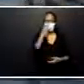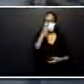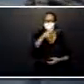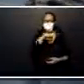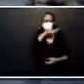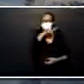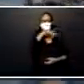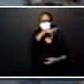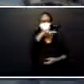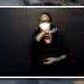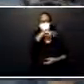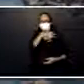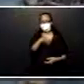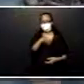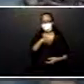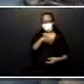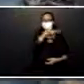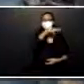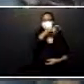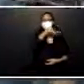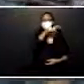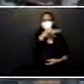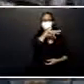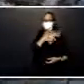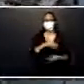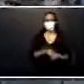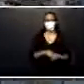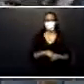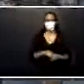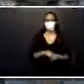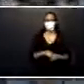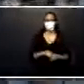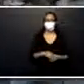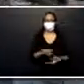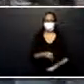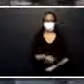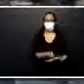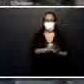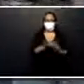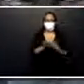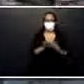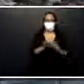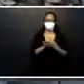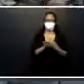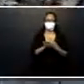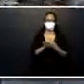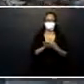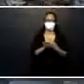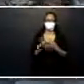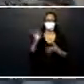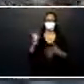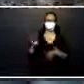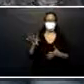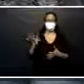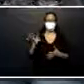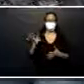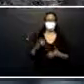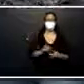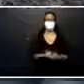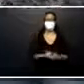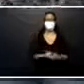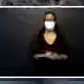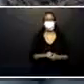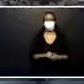né? Buscando salvar sua própria pele, em detrimento, em desvantagem dos que não têm